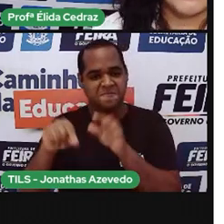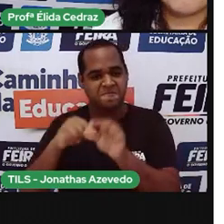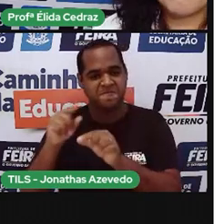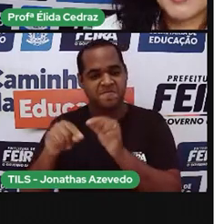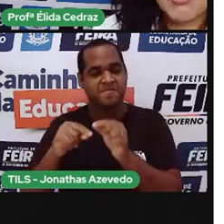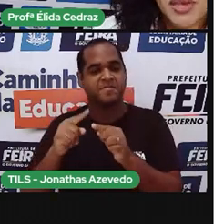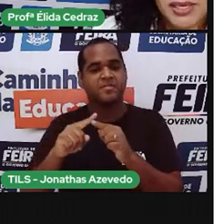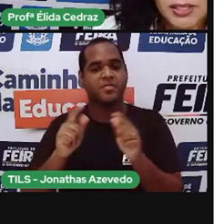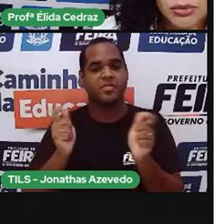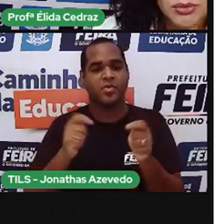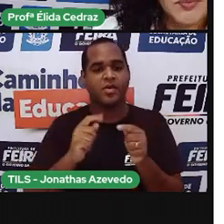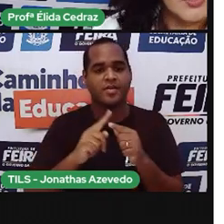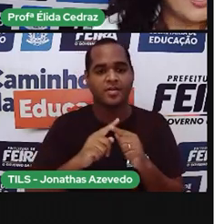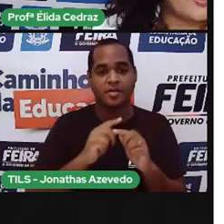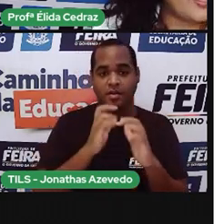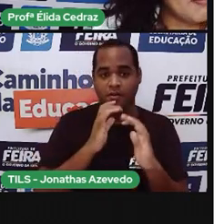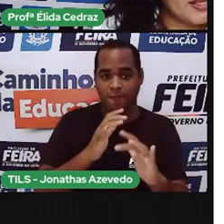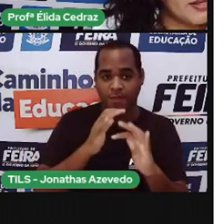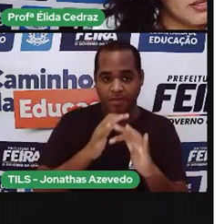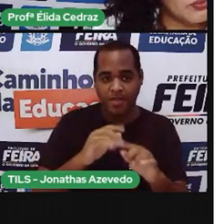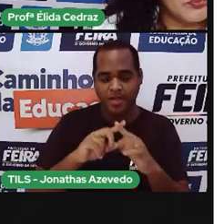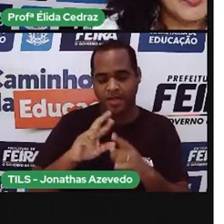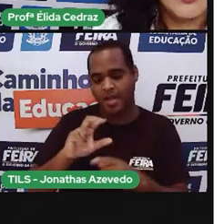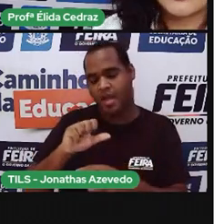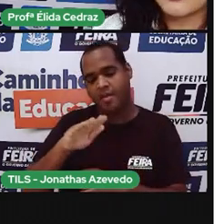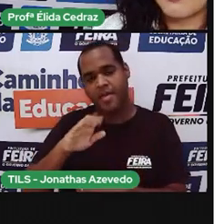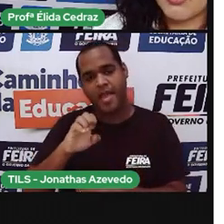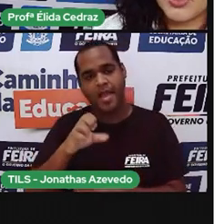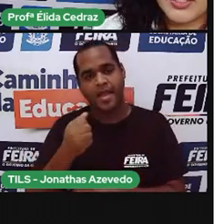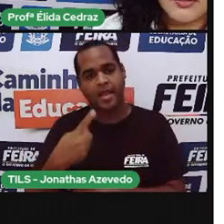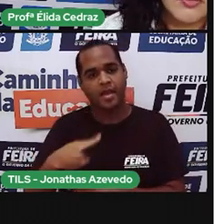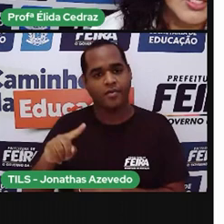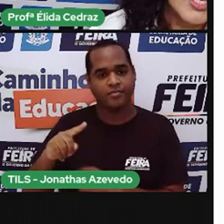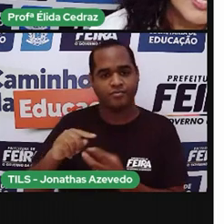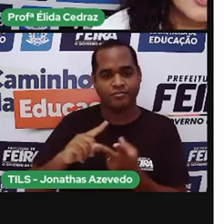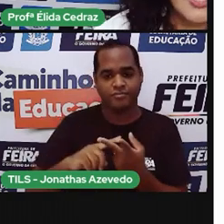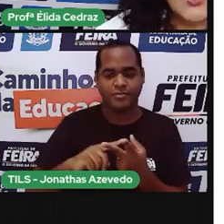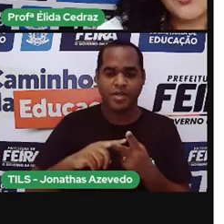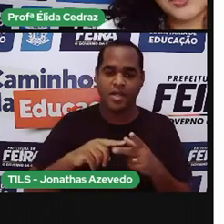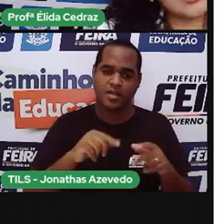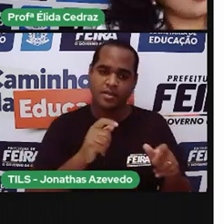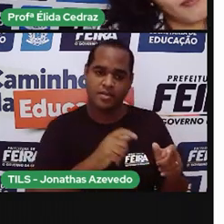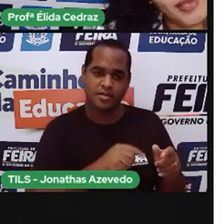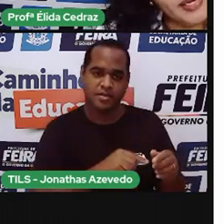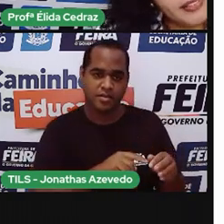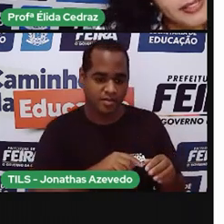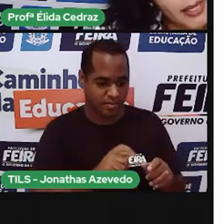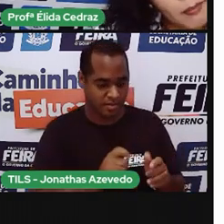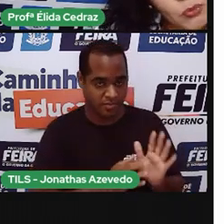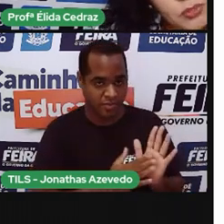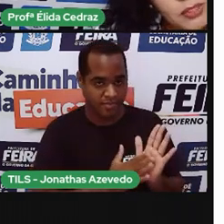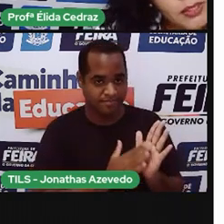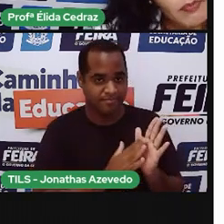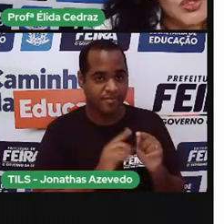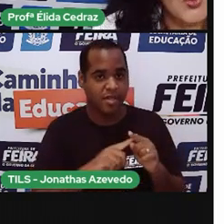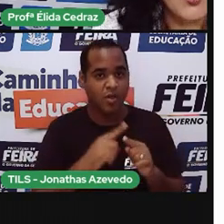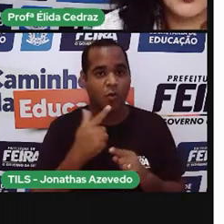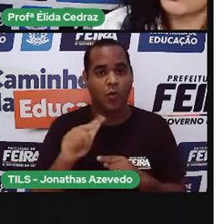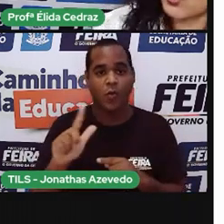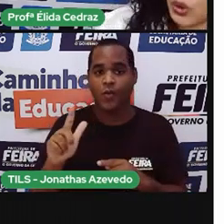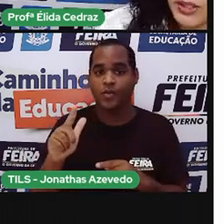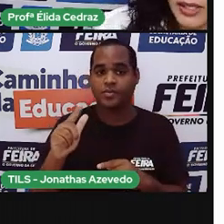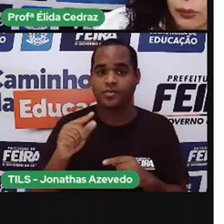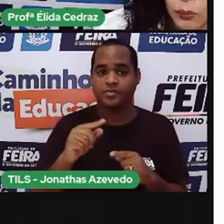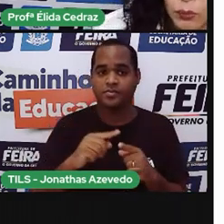música: pifarito, rabecão, tamborim e tem um que não aparece na música,